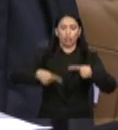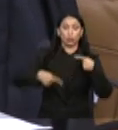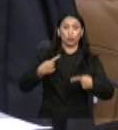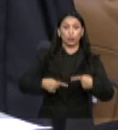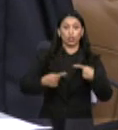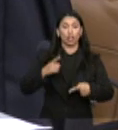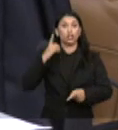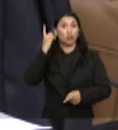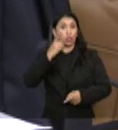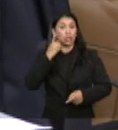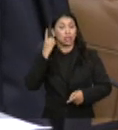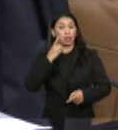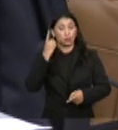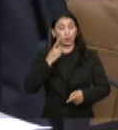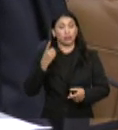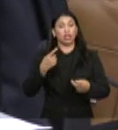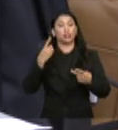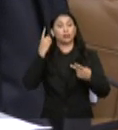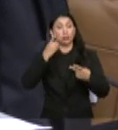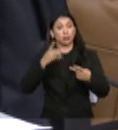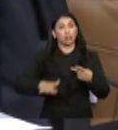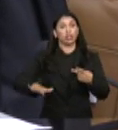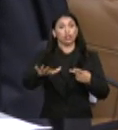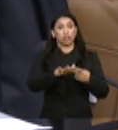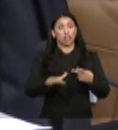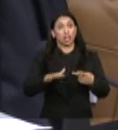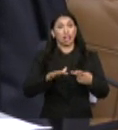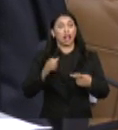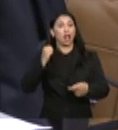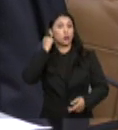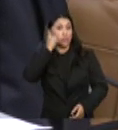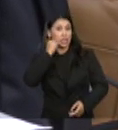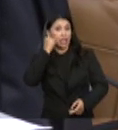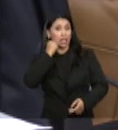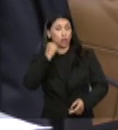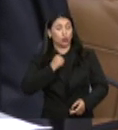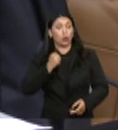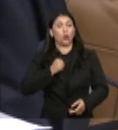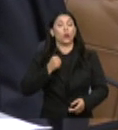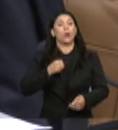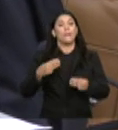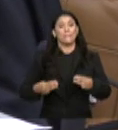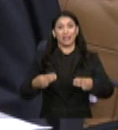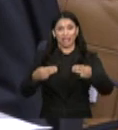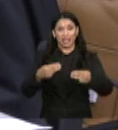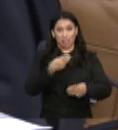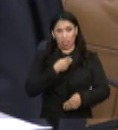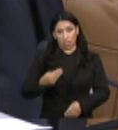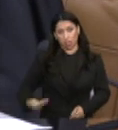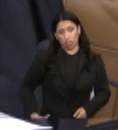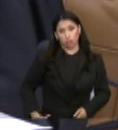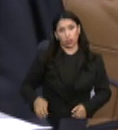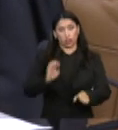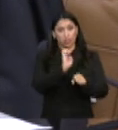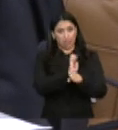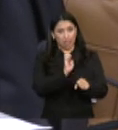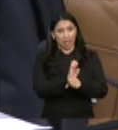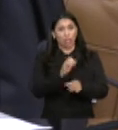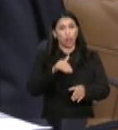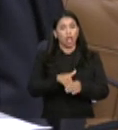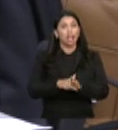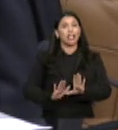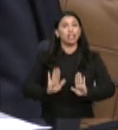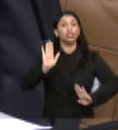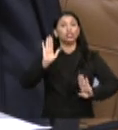Deputado provincial Deputado geral Senador Ministro de estado mais de uma vez candidata à